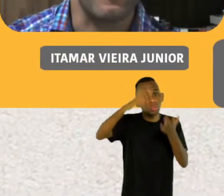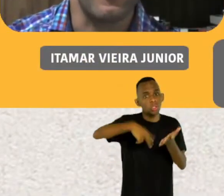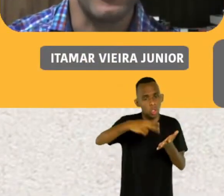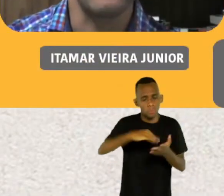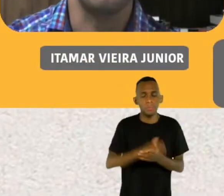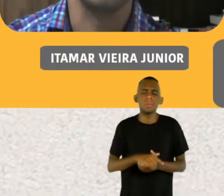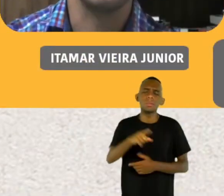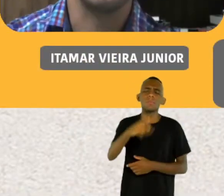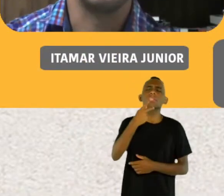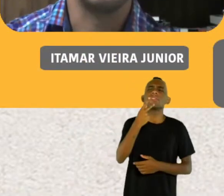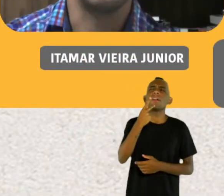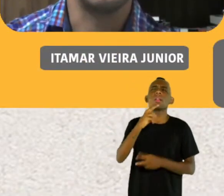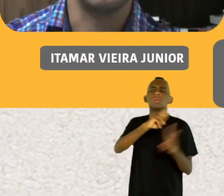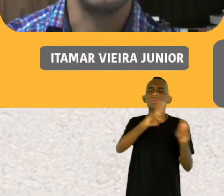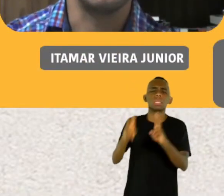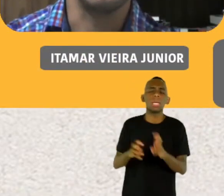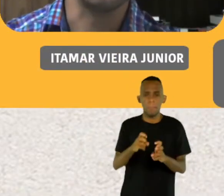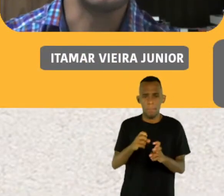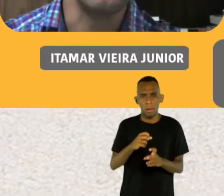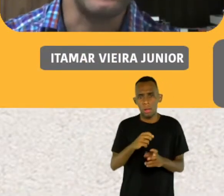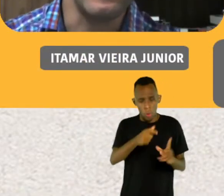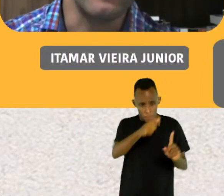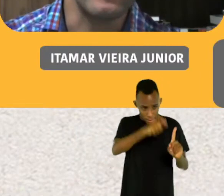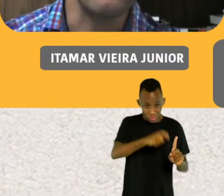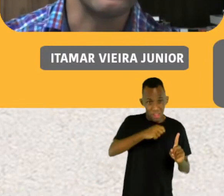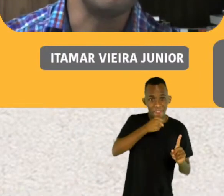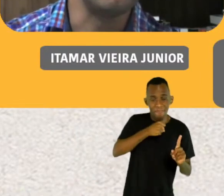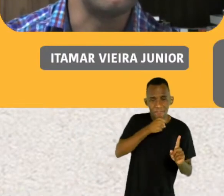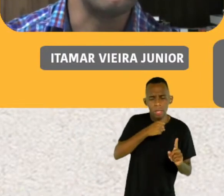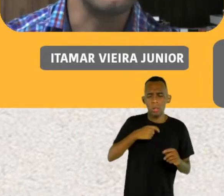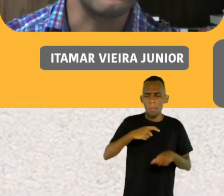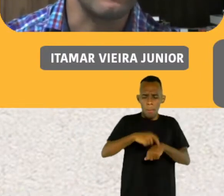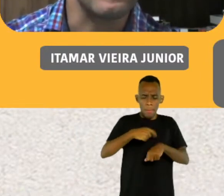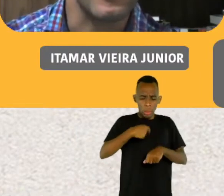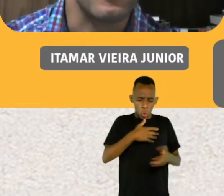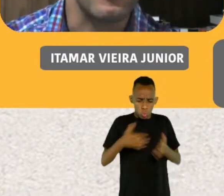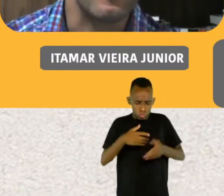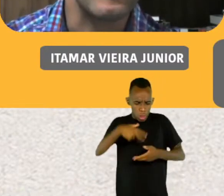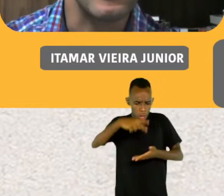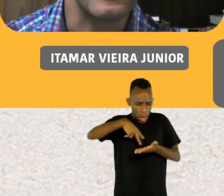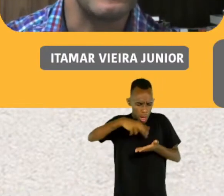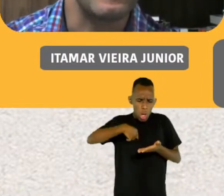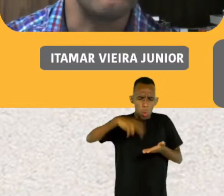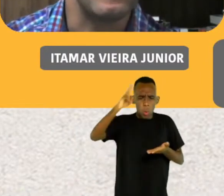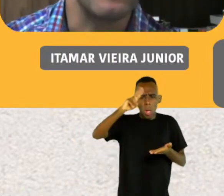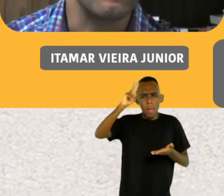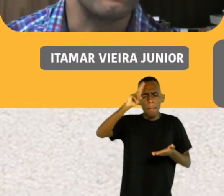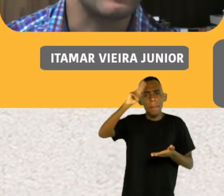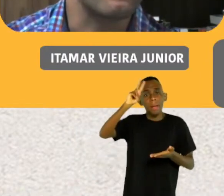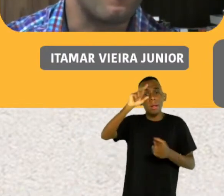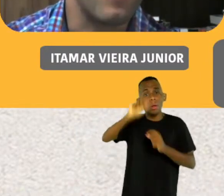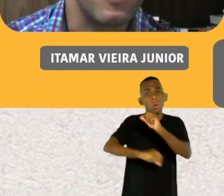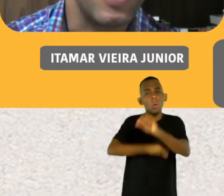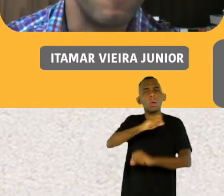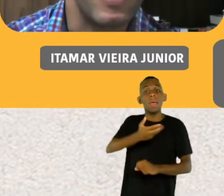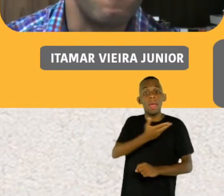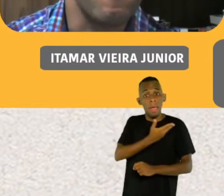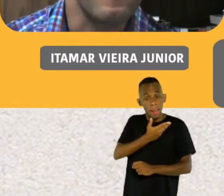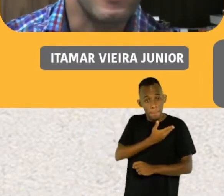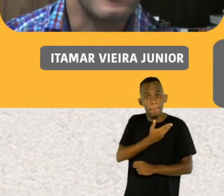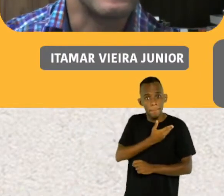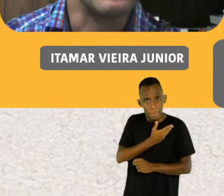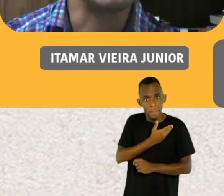velho agora, enquanto eu li, eu lembrava um pouco da nossa querida amiga Monja Cohen